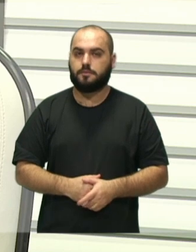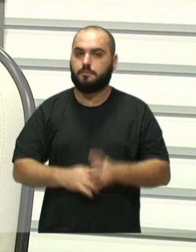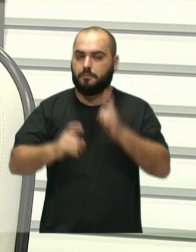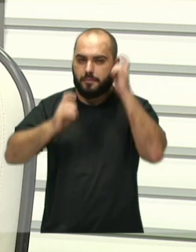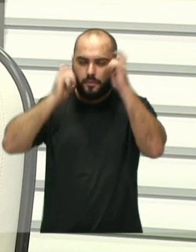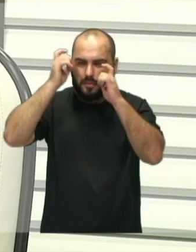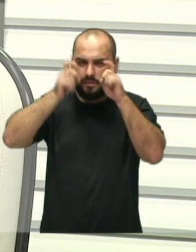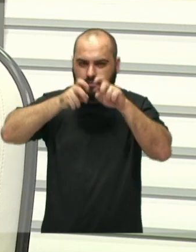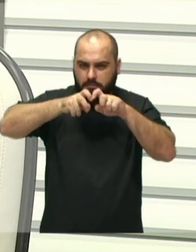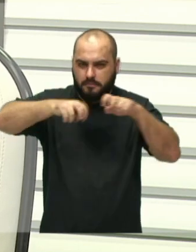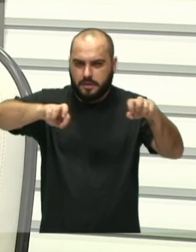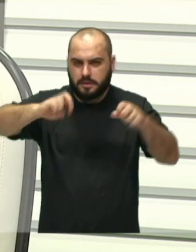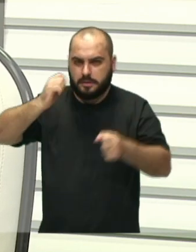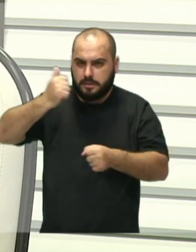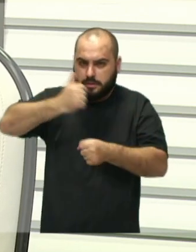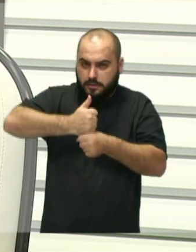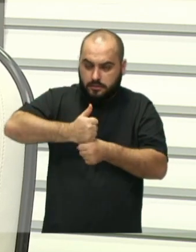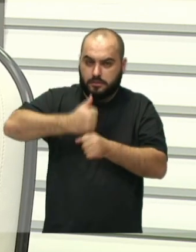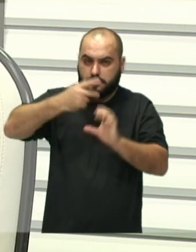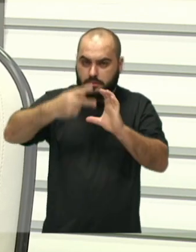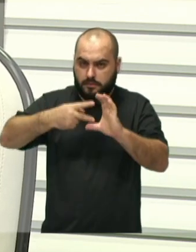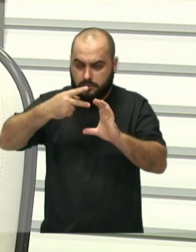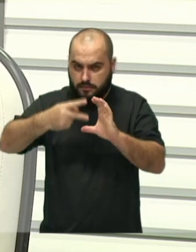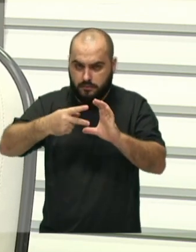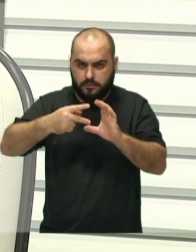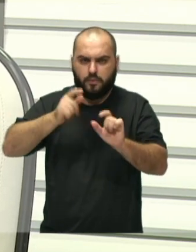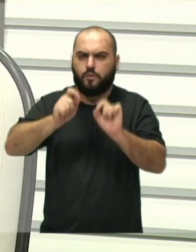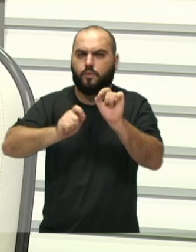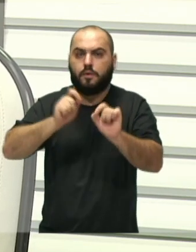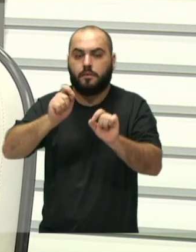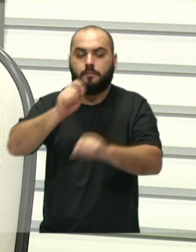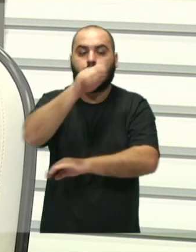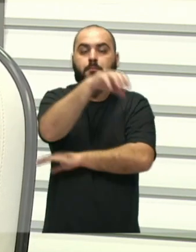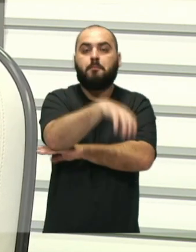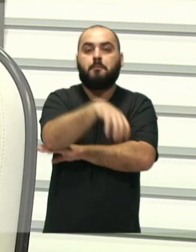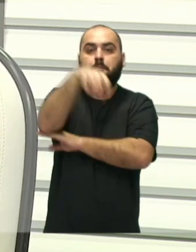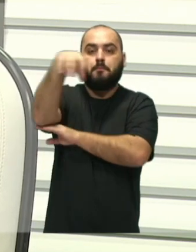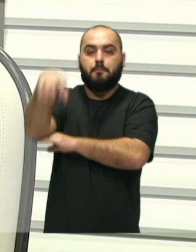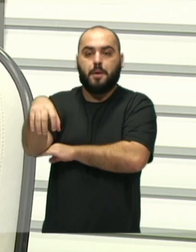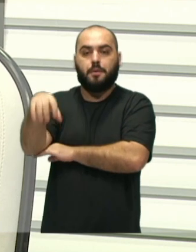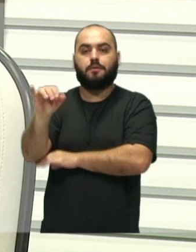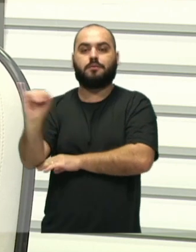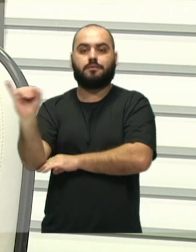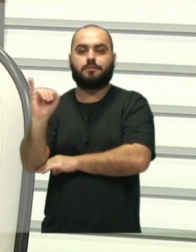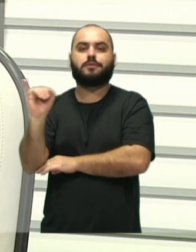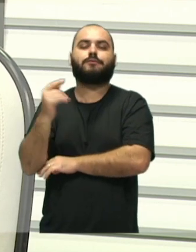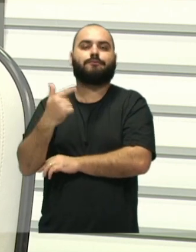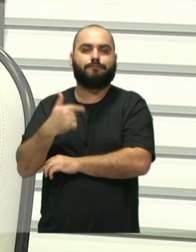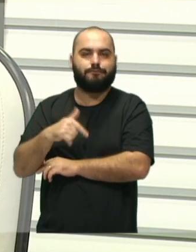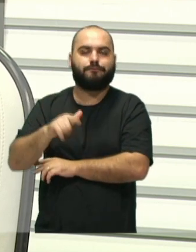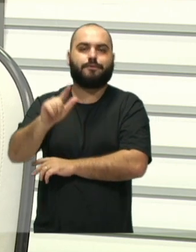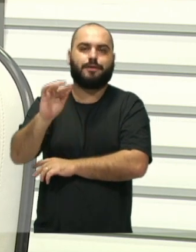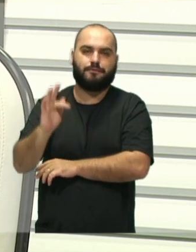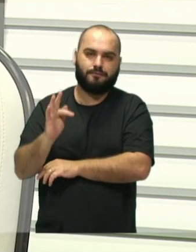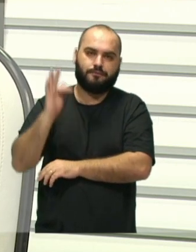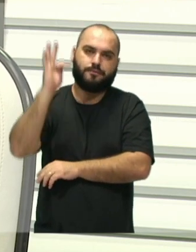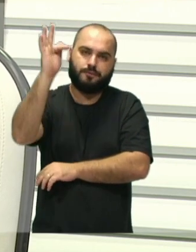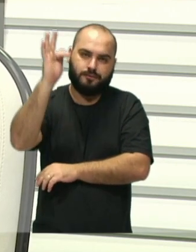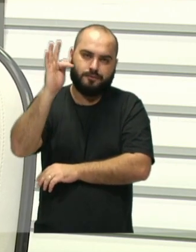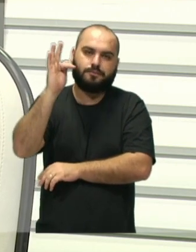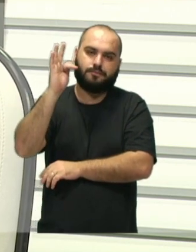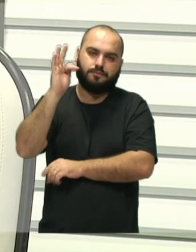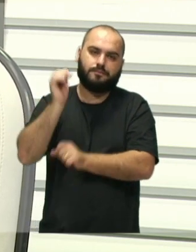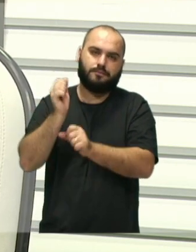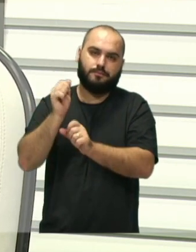da câmara e todos os vereadores da situação que o porto de Itajaí vai passar o vai ter que